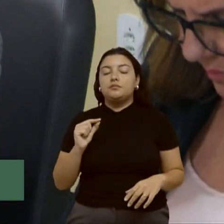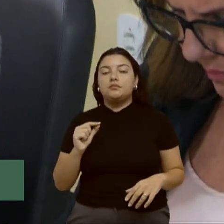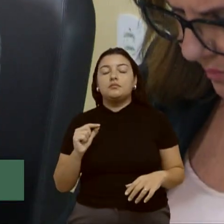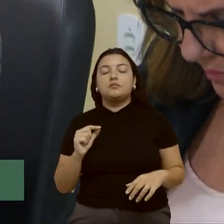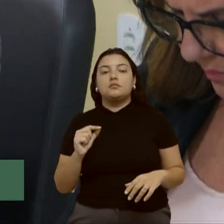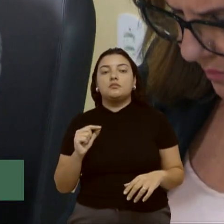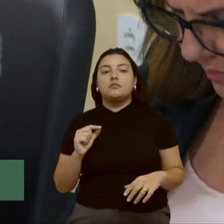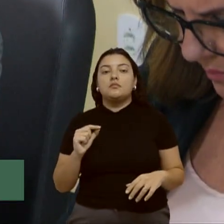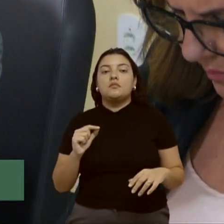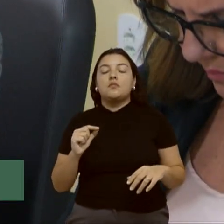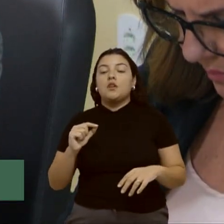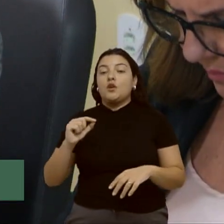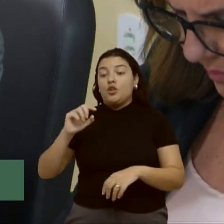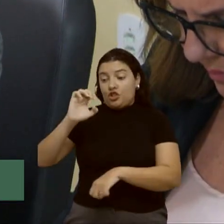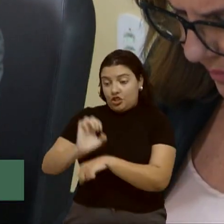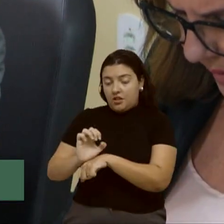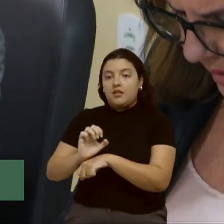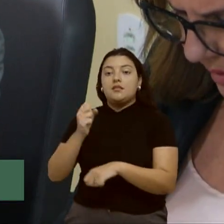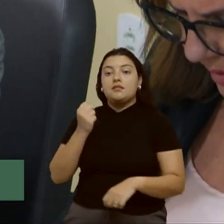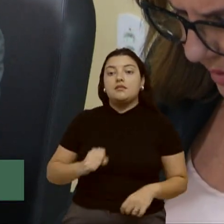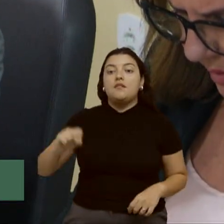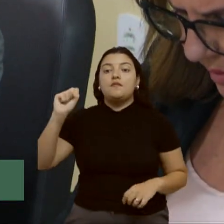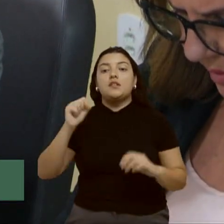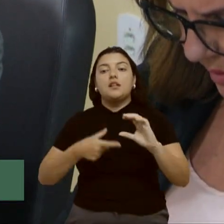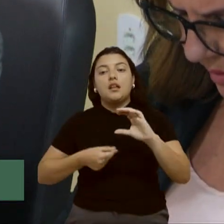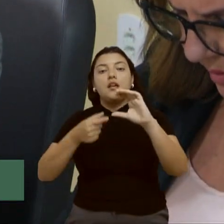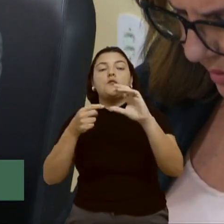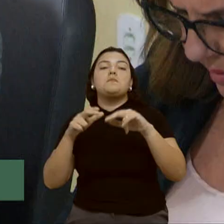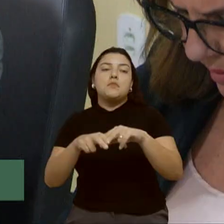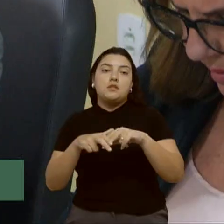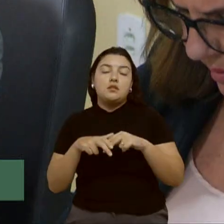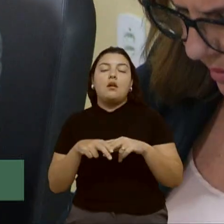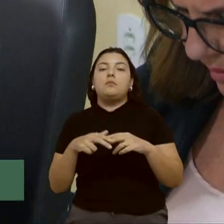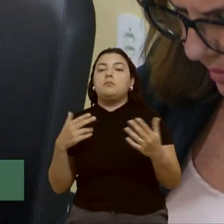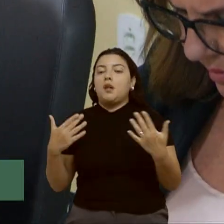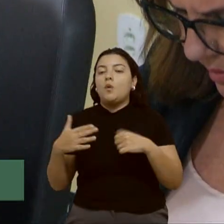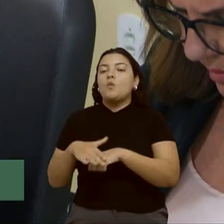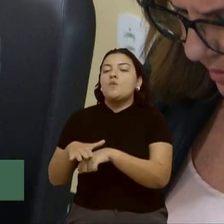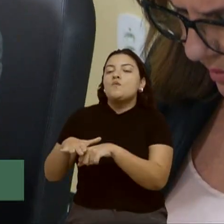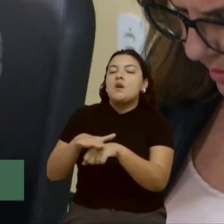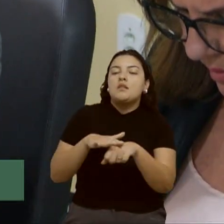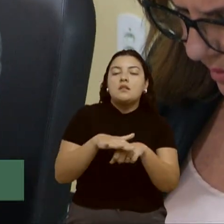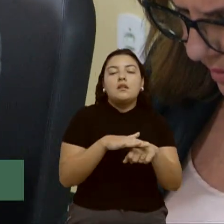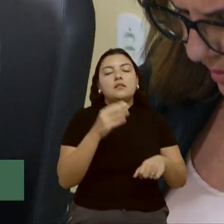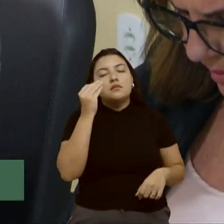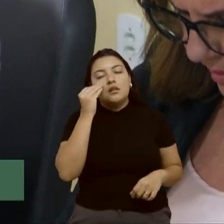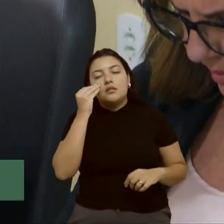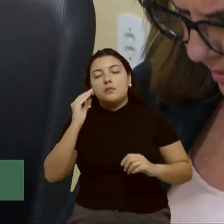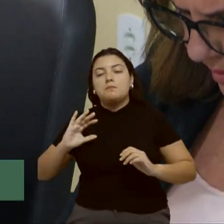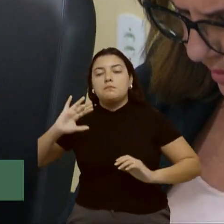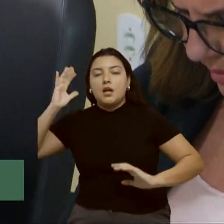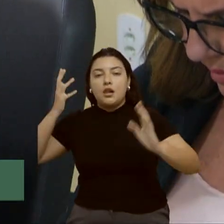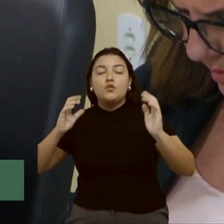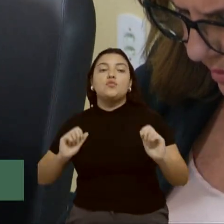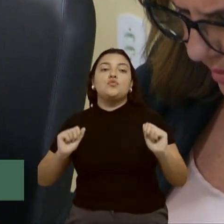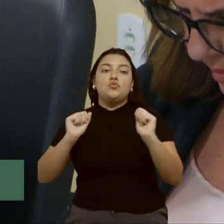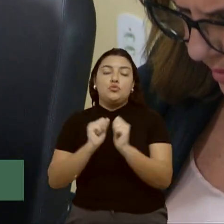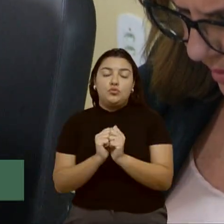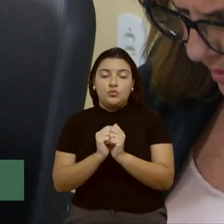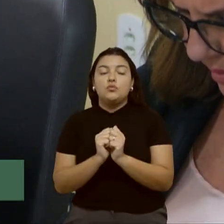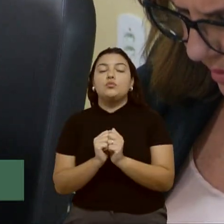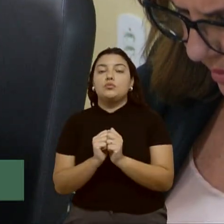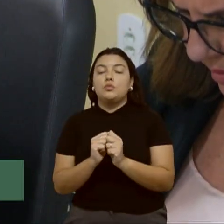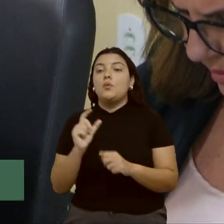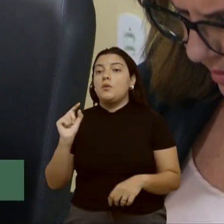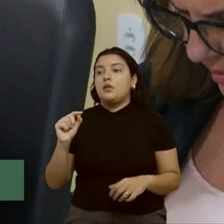sistema estadual de defesa do consumidor, a gente deveria sentar, certo? Para procurar traçar soluções junto aos grandes